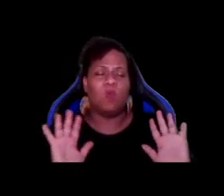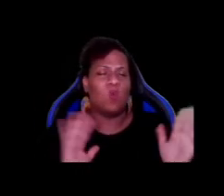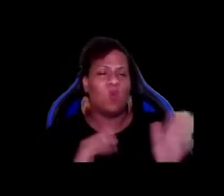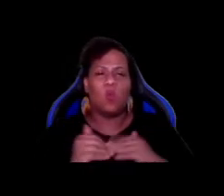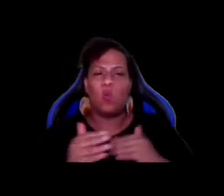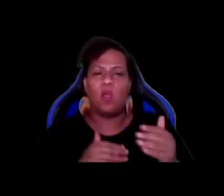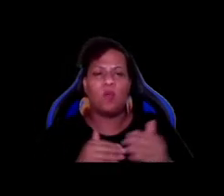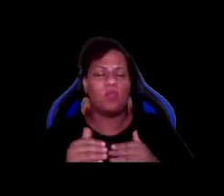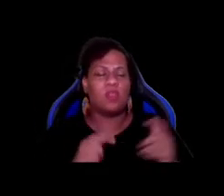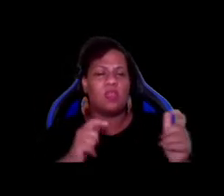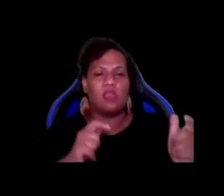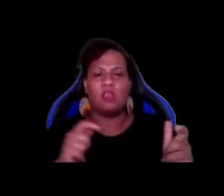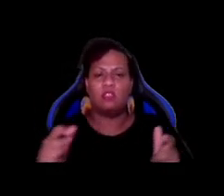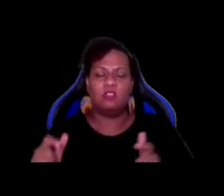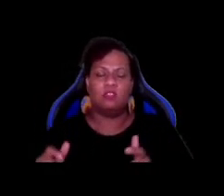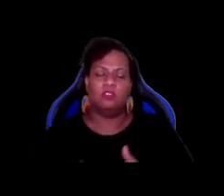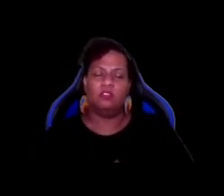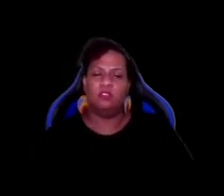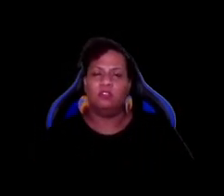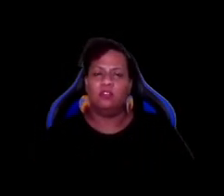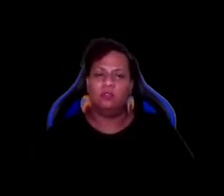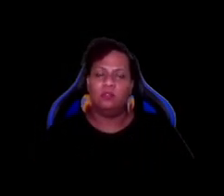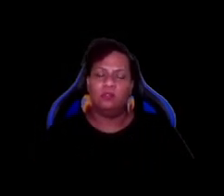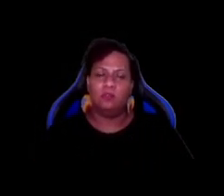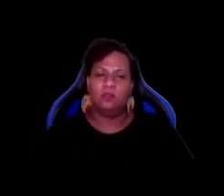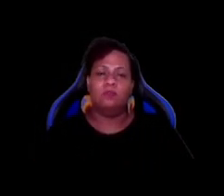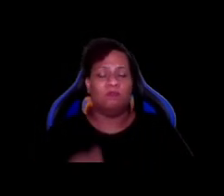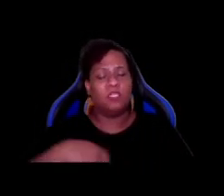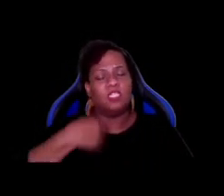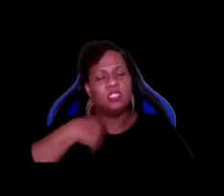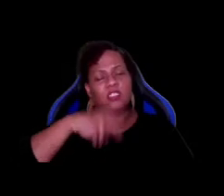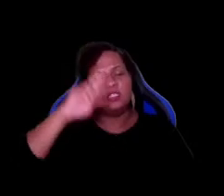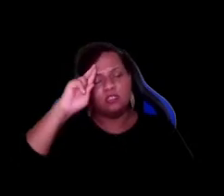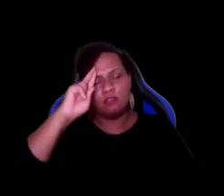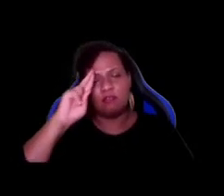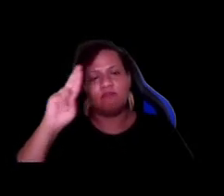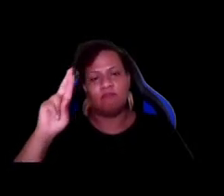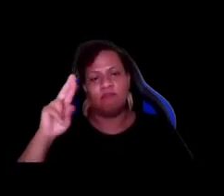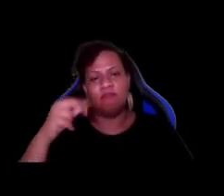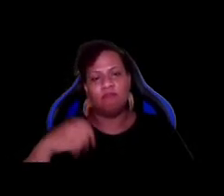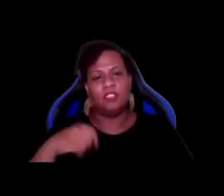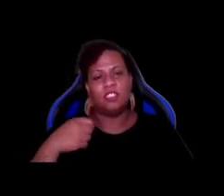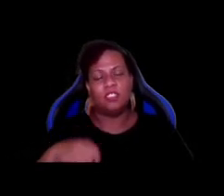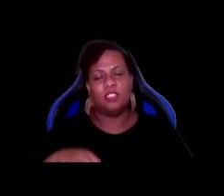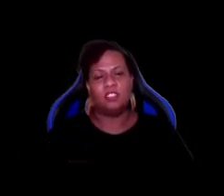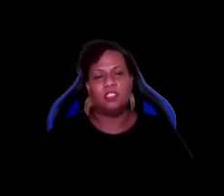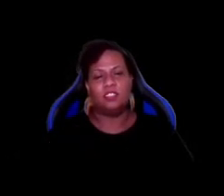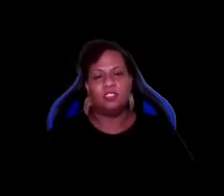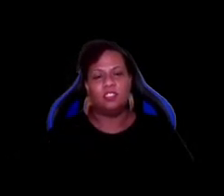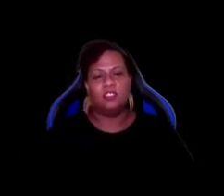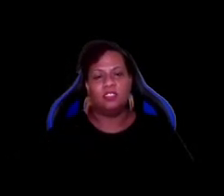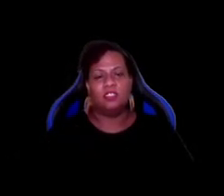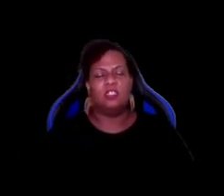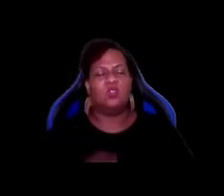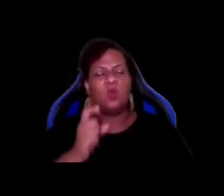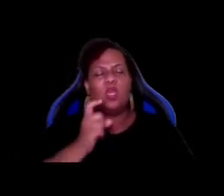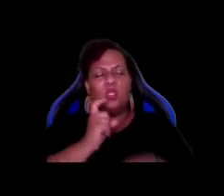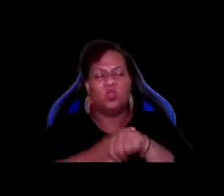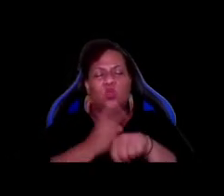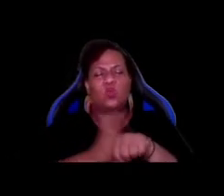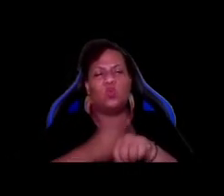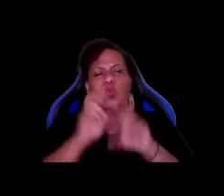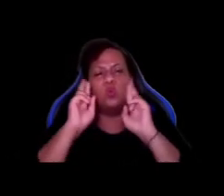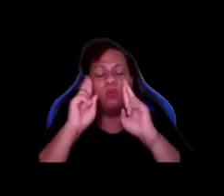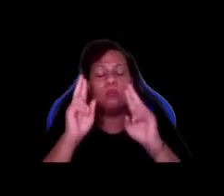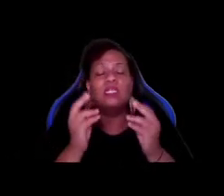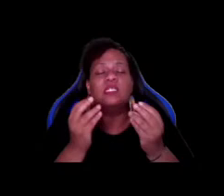seja, né, tem que ter esse respeito, tem que ter, não é o respeito às rigidez, mas a